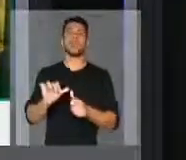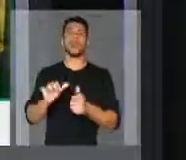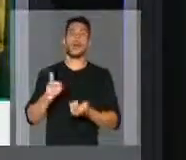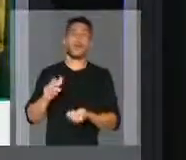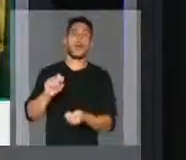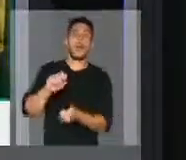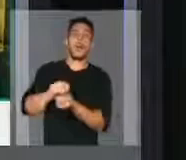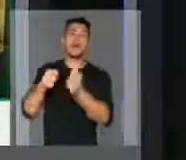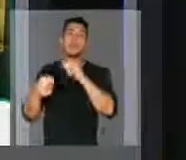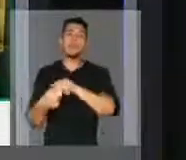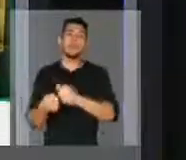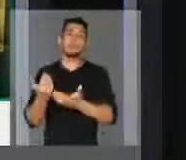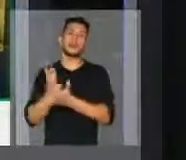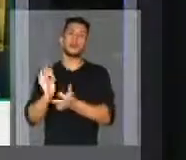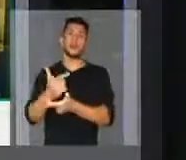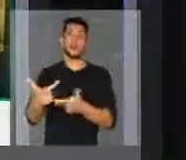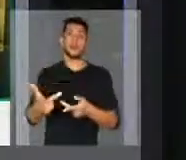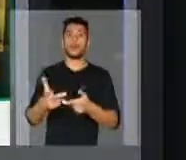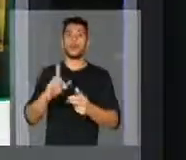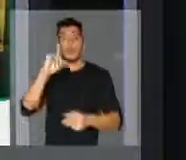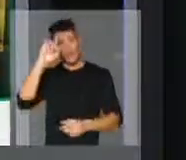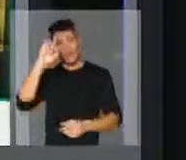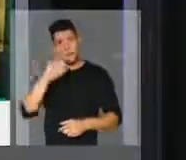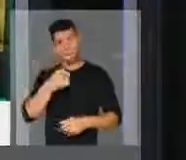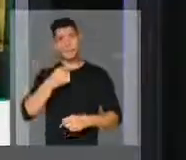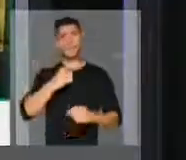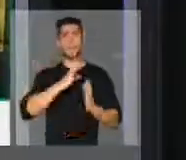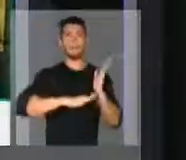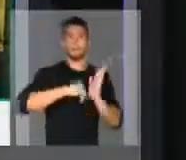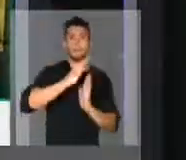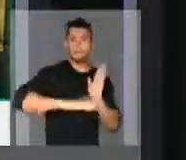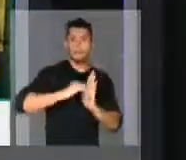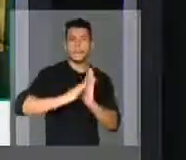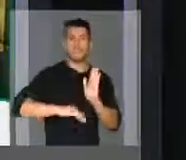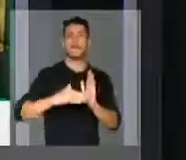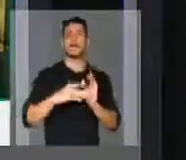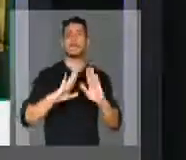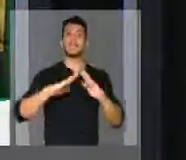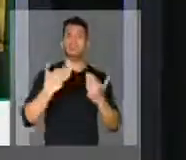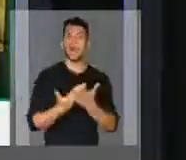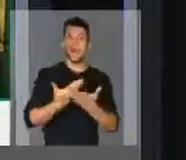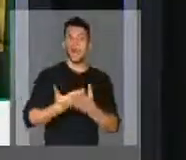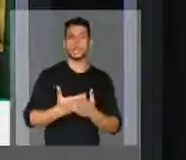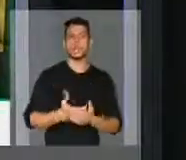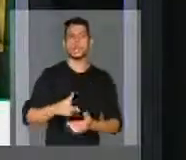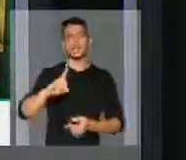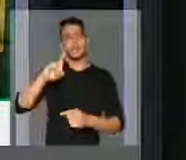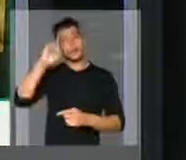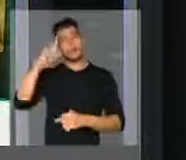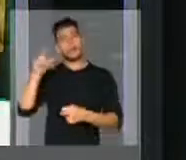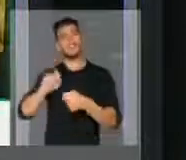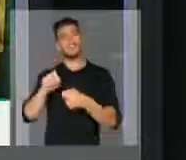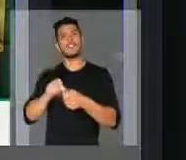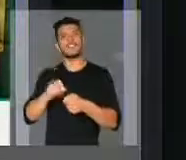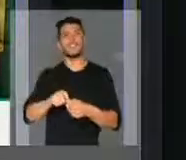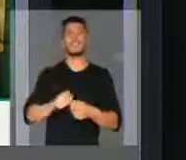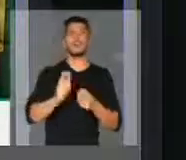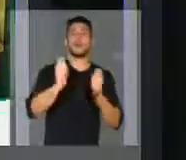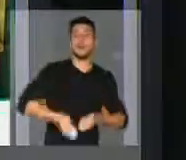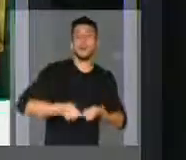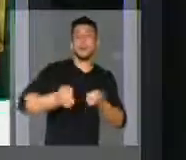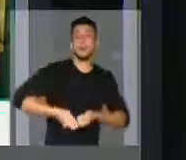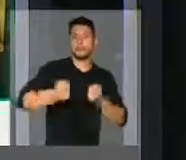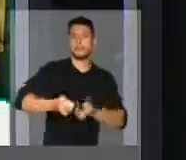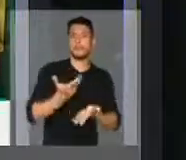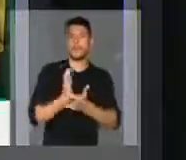ele pintar o muro do colégio, manda ele fazer uma limpeza em tal lugar e não mandar para o presídio. Aí não sabem por que é que os presídios